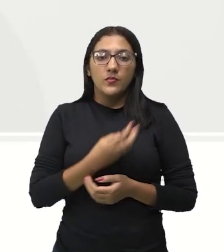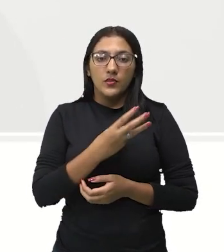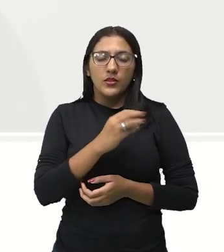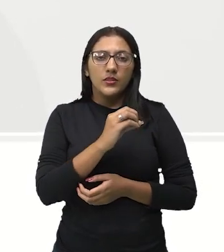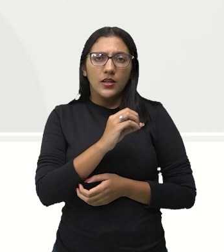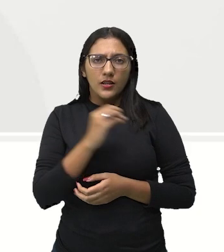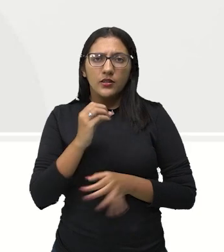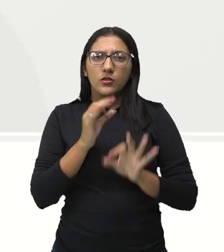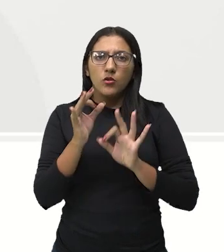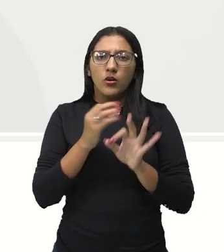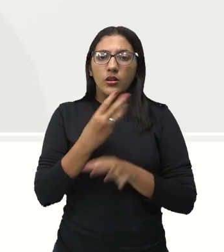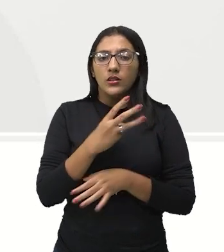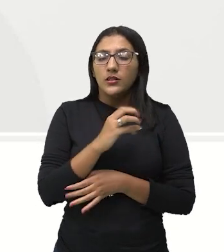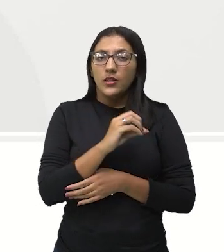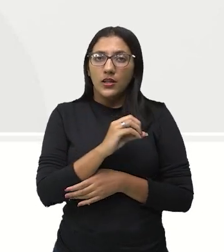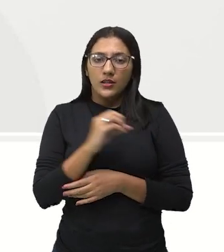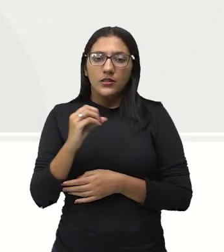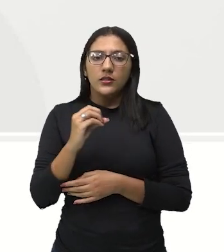menos